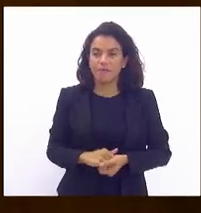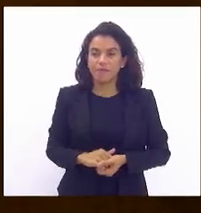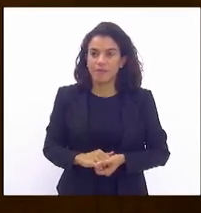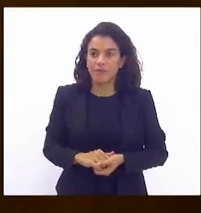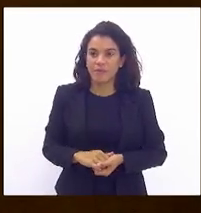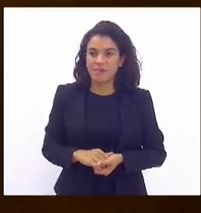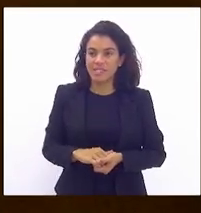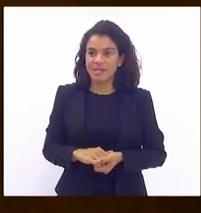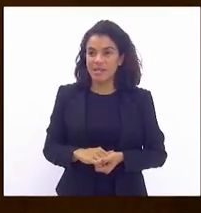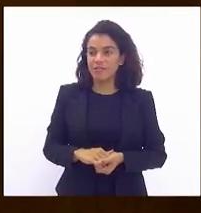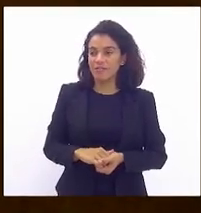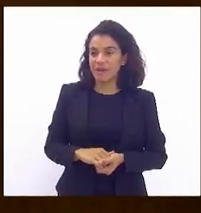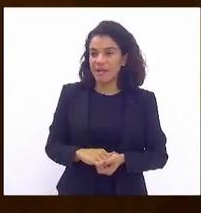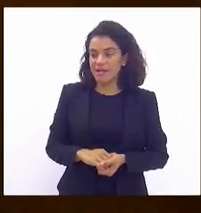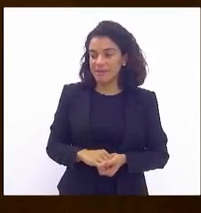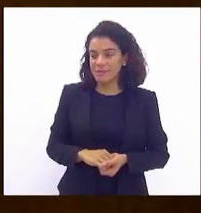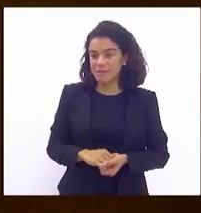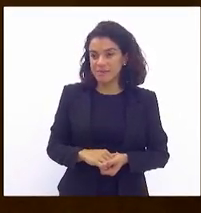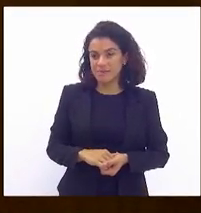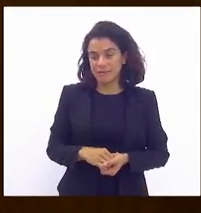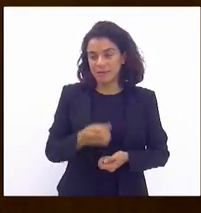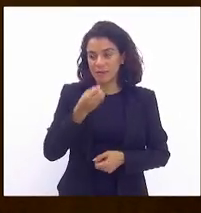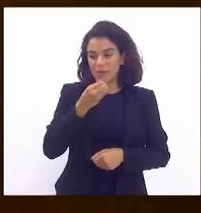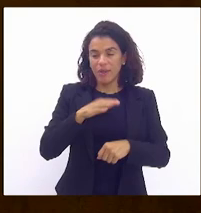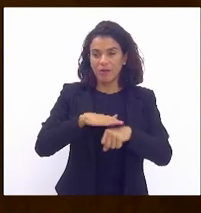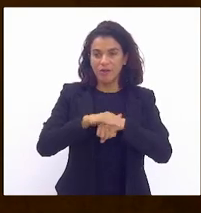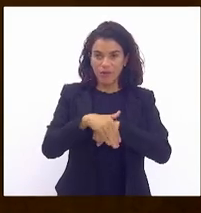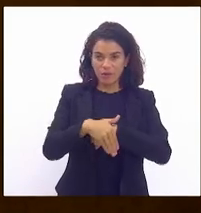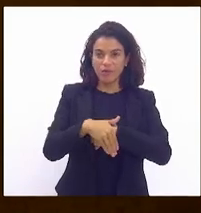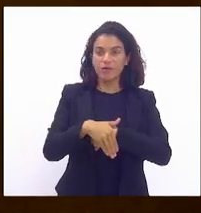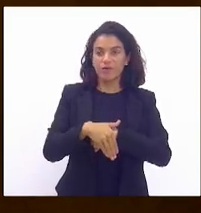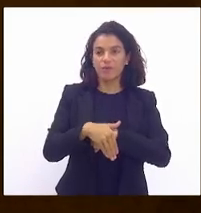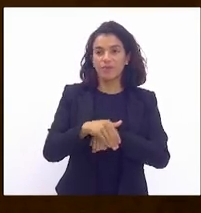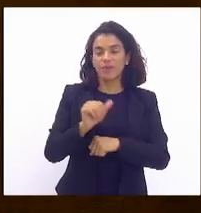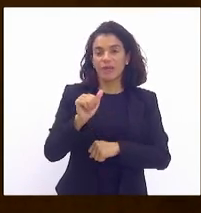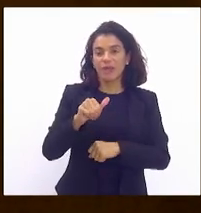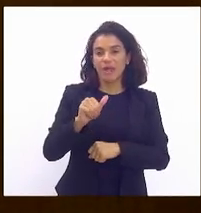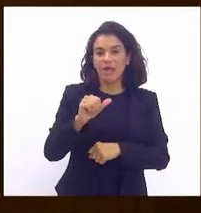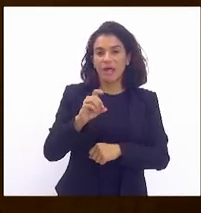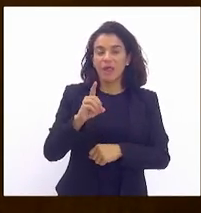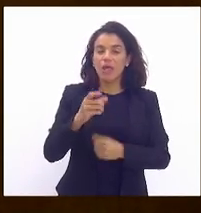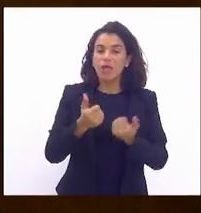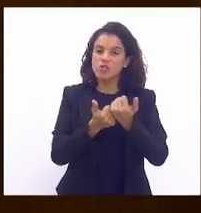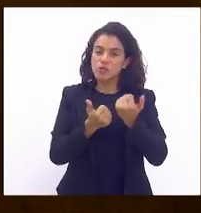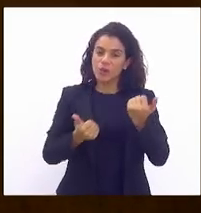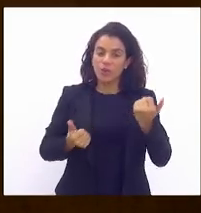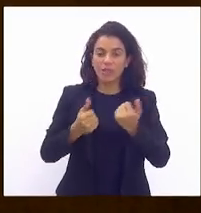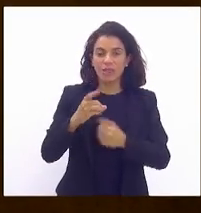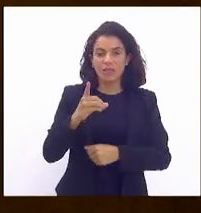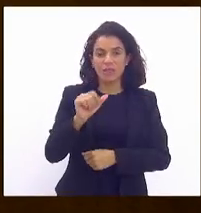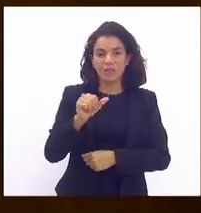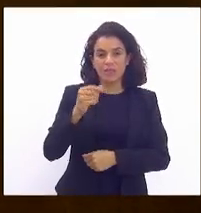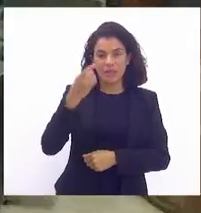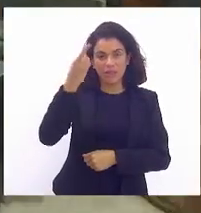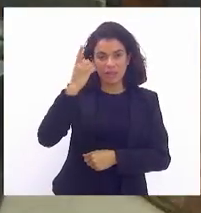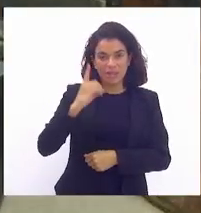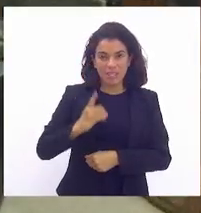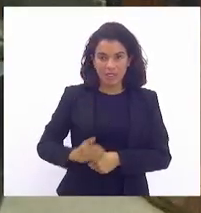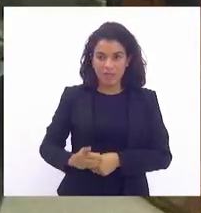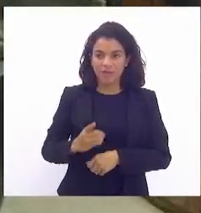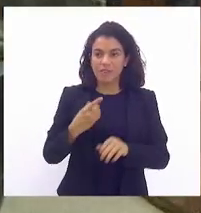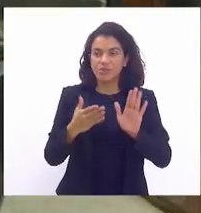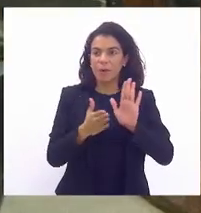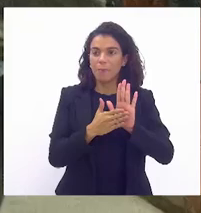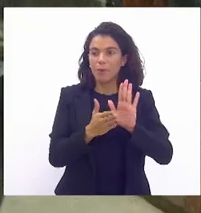Drica. Boa noite, gente. Eu sou a Drica, sou assessora da deputada estadual Dani Monteiro e estou aqui para fazer uma proposta que eu